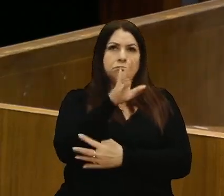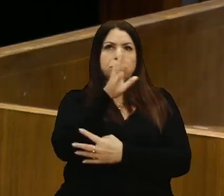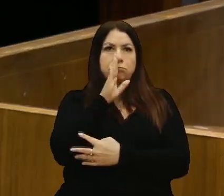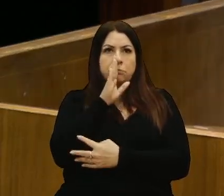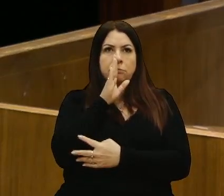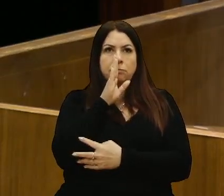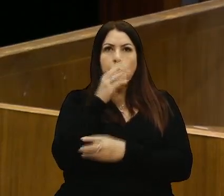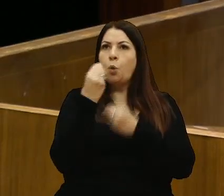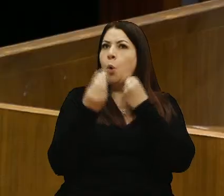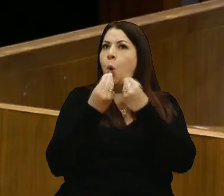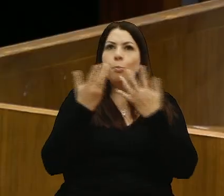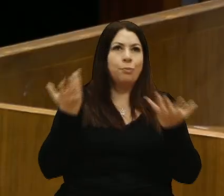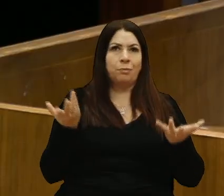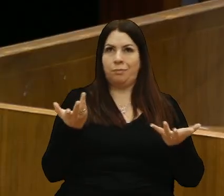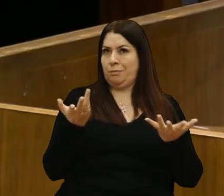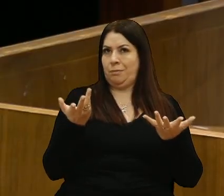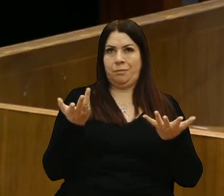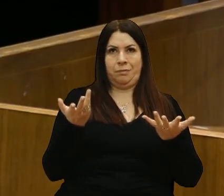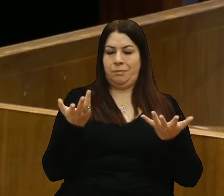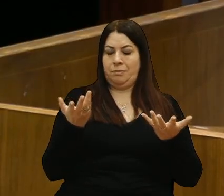calados. Como?